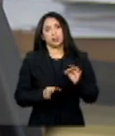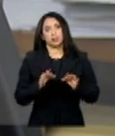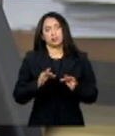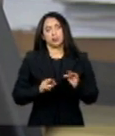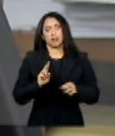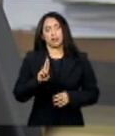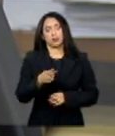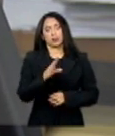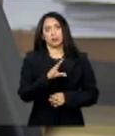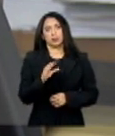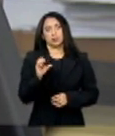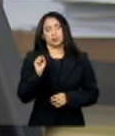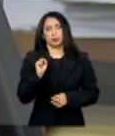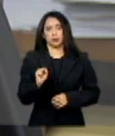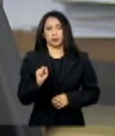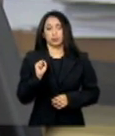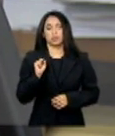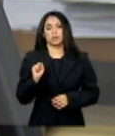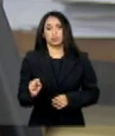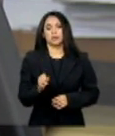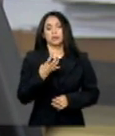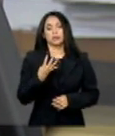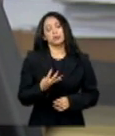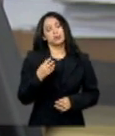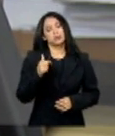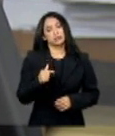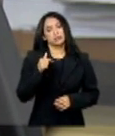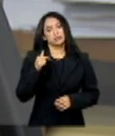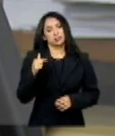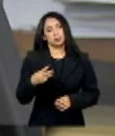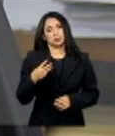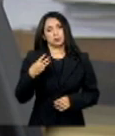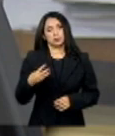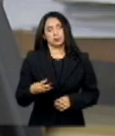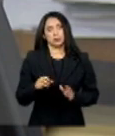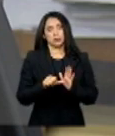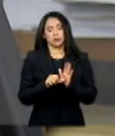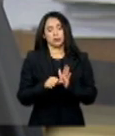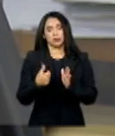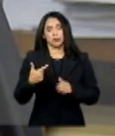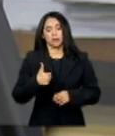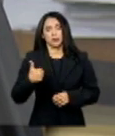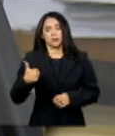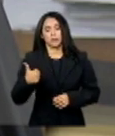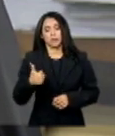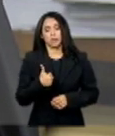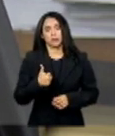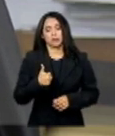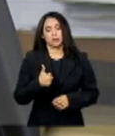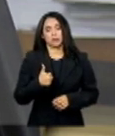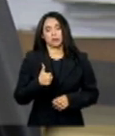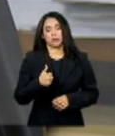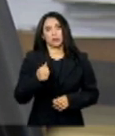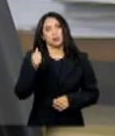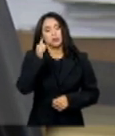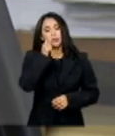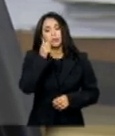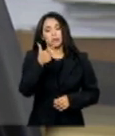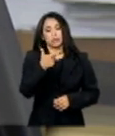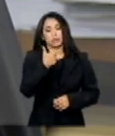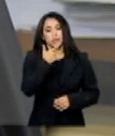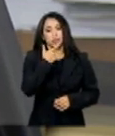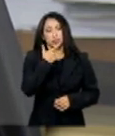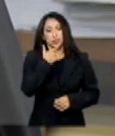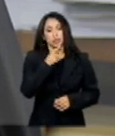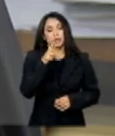88 4 733 primeira turma relator ministro marco aurélio este tribunal decidiu que o estatuto da